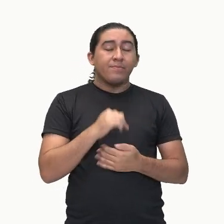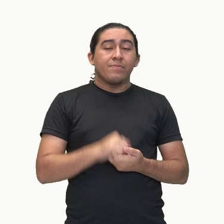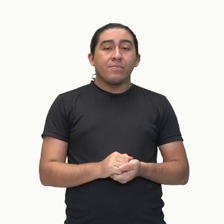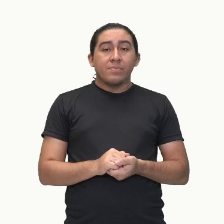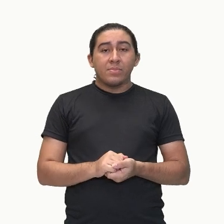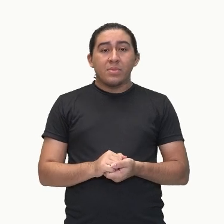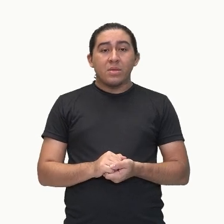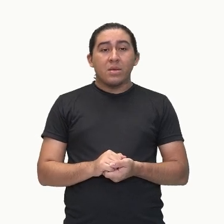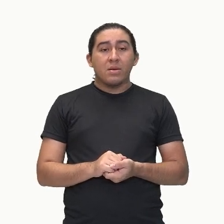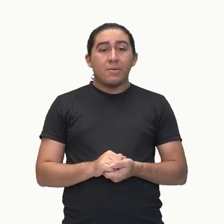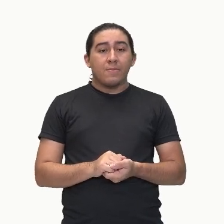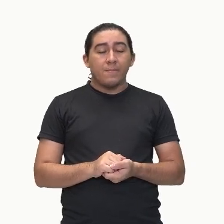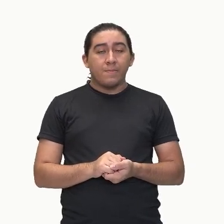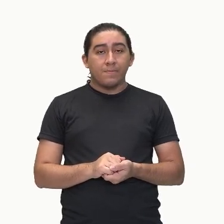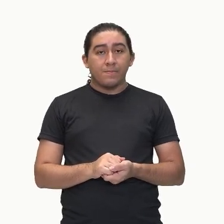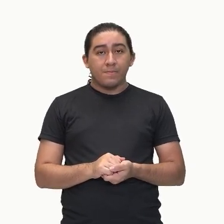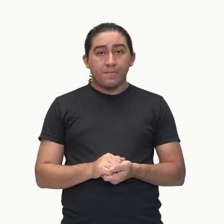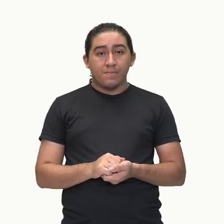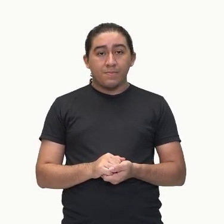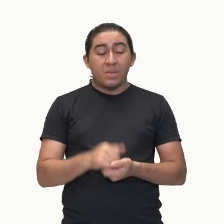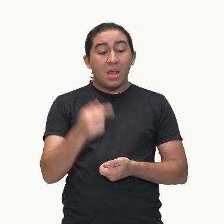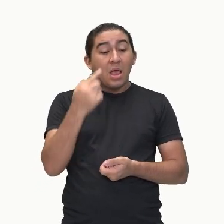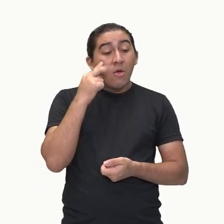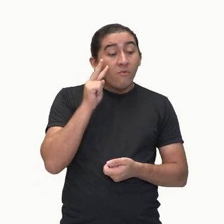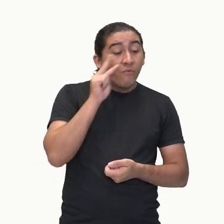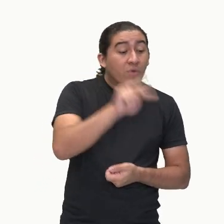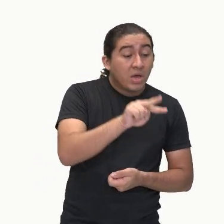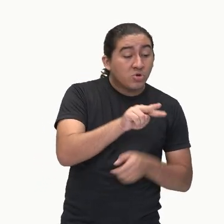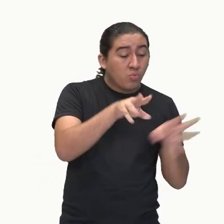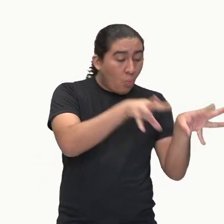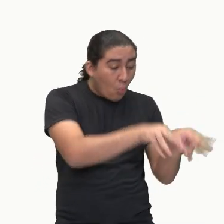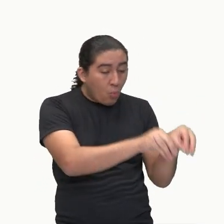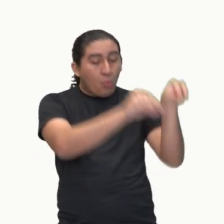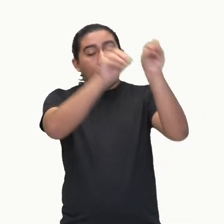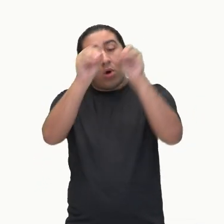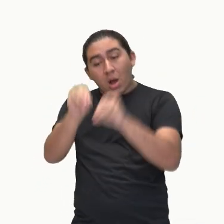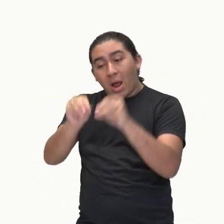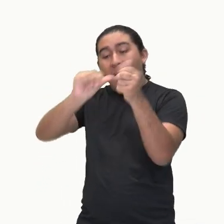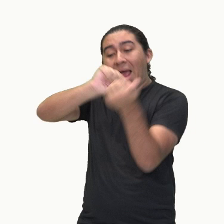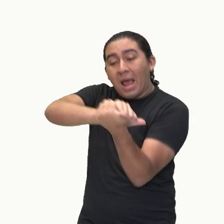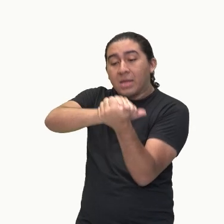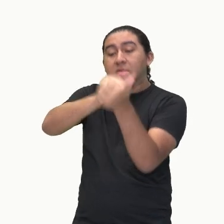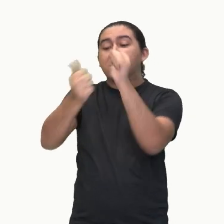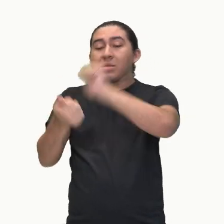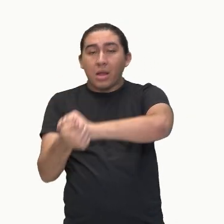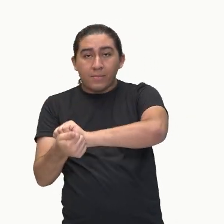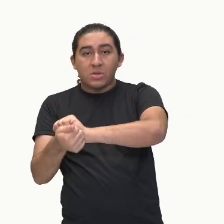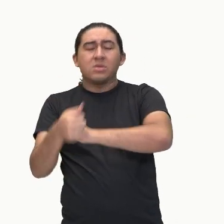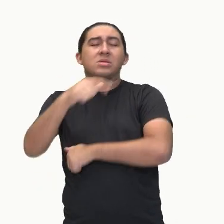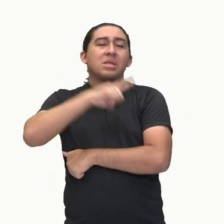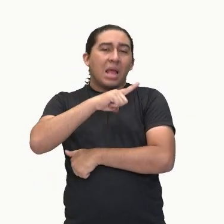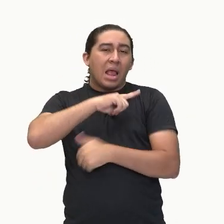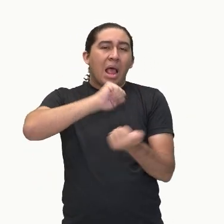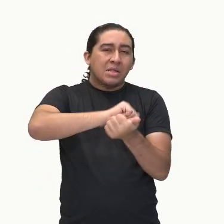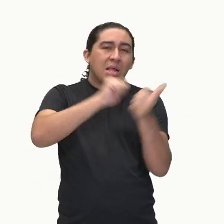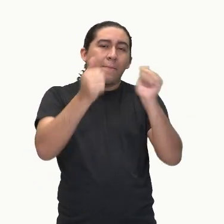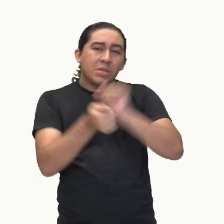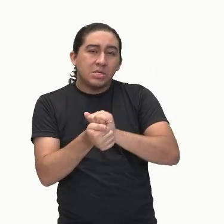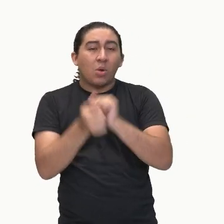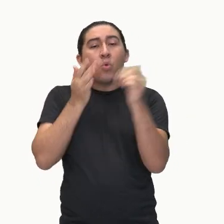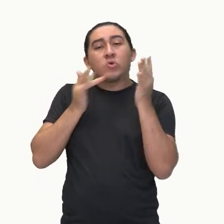eu levo essa essência para os palcos. Então passa pela adaptação do olhar cênico, passa pela adaptação